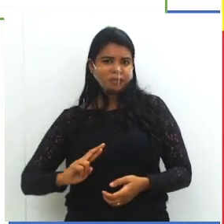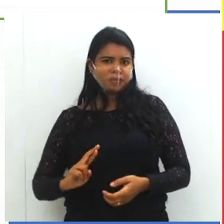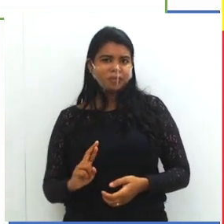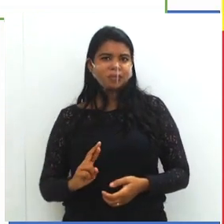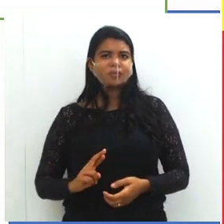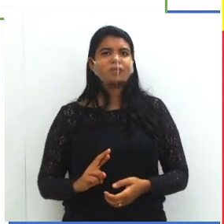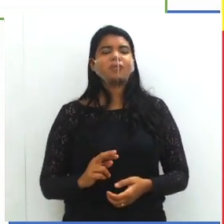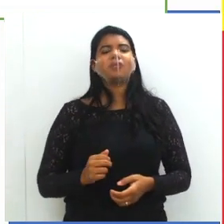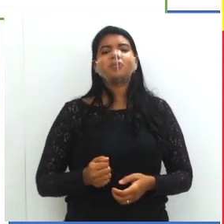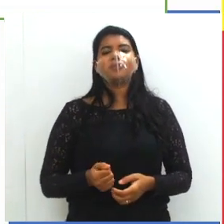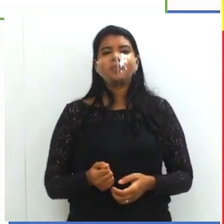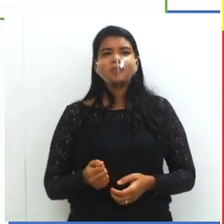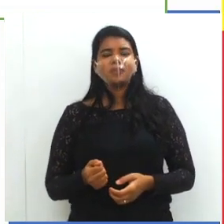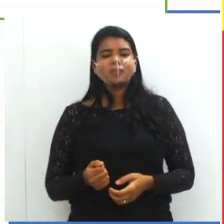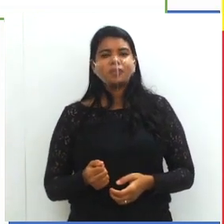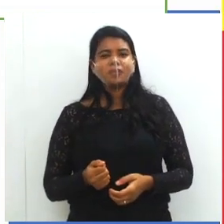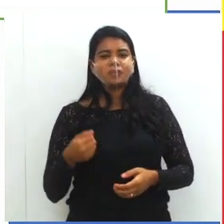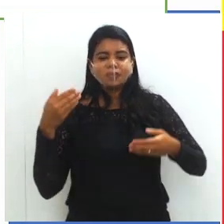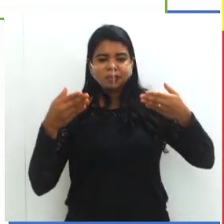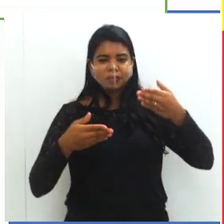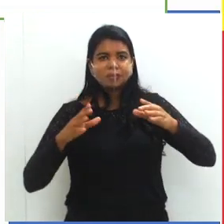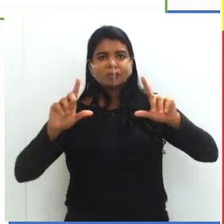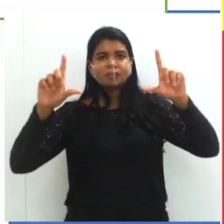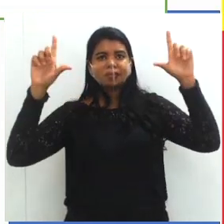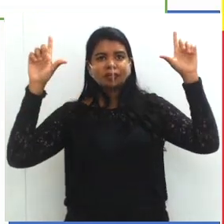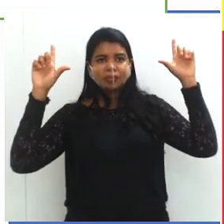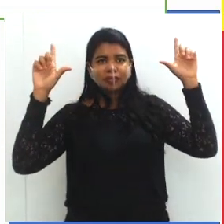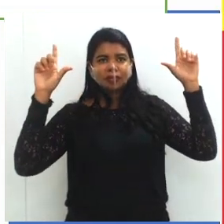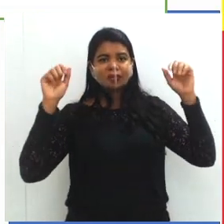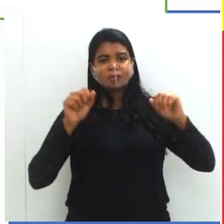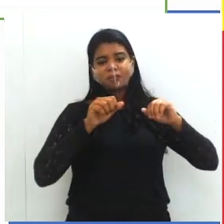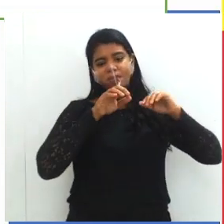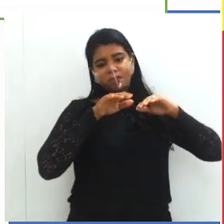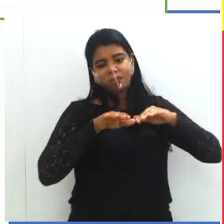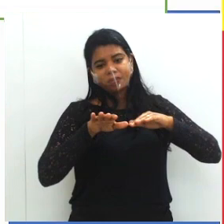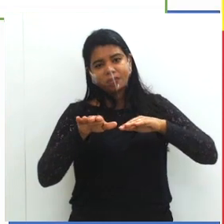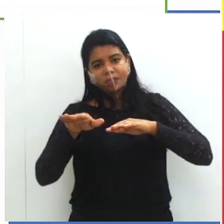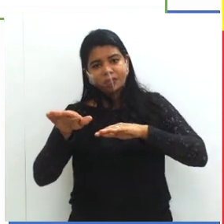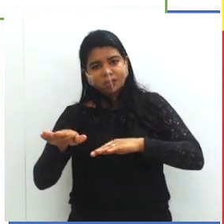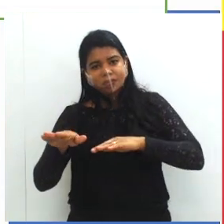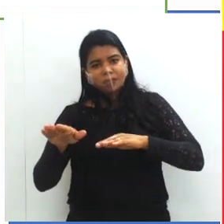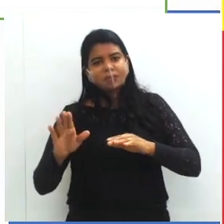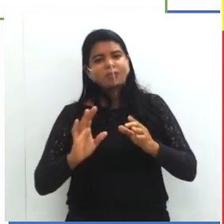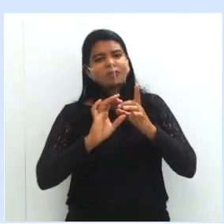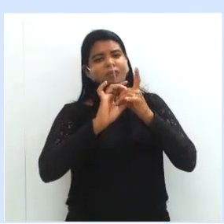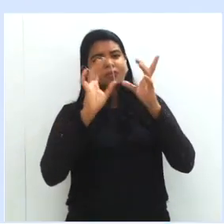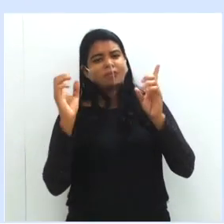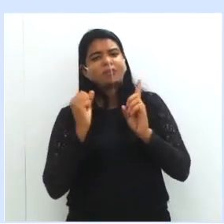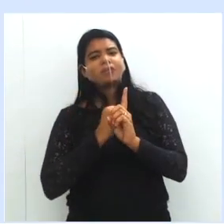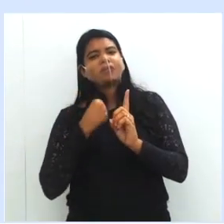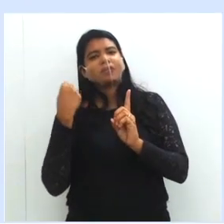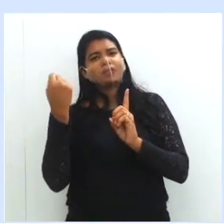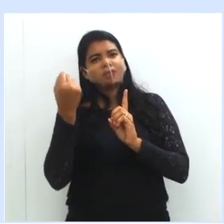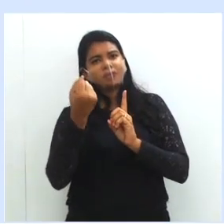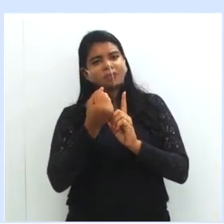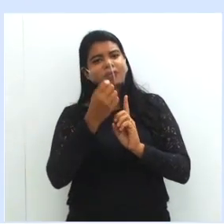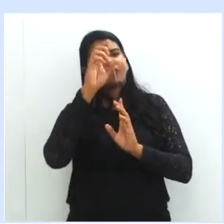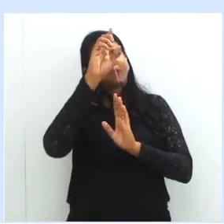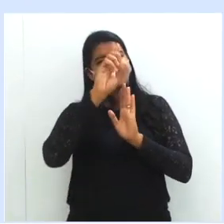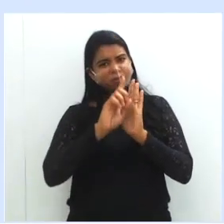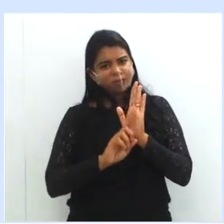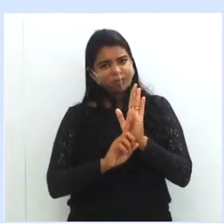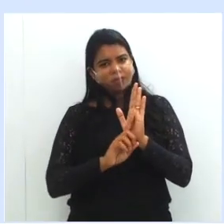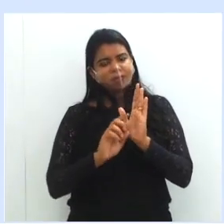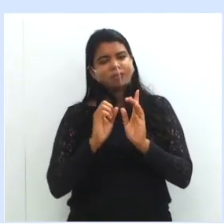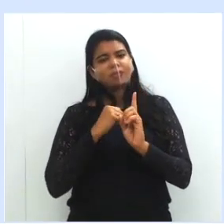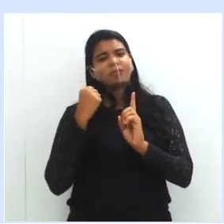religiosas, várias religiões, justamente o quê? Numa passeata para a busca da questão social, de um